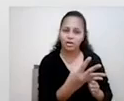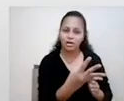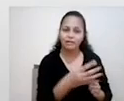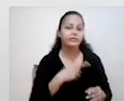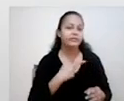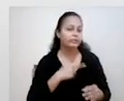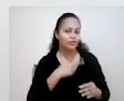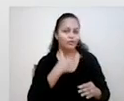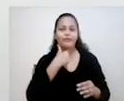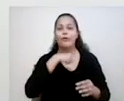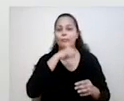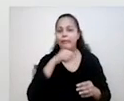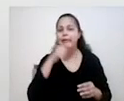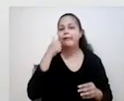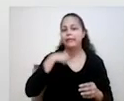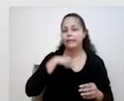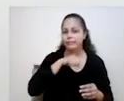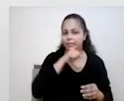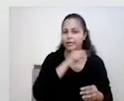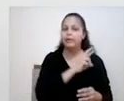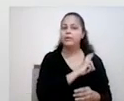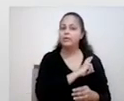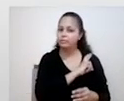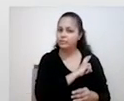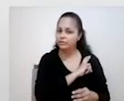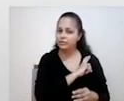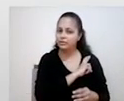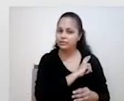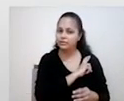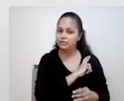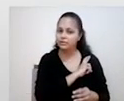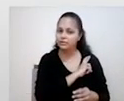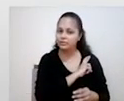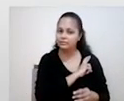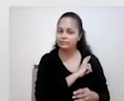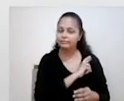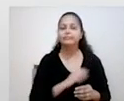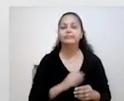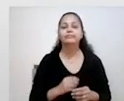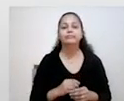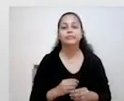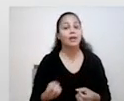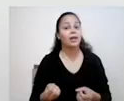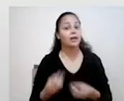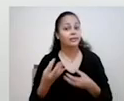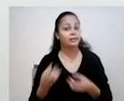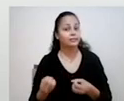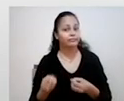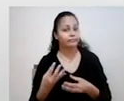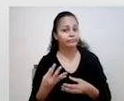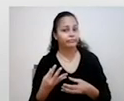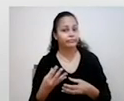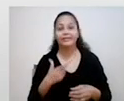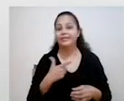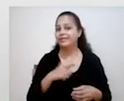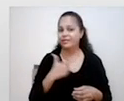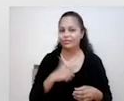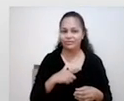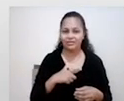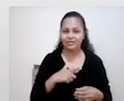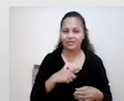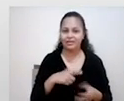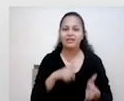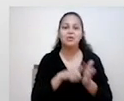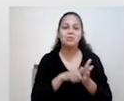Não precisa ficar dando exemplos de quem seriam esses pais ou responsáveis, né, sem expressa autorização judicial, ou seja, sem